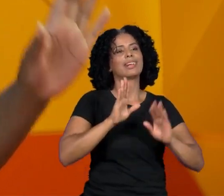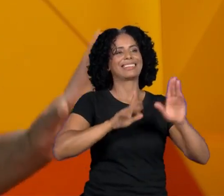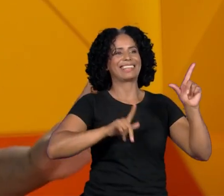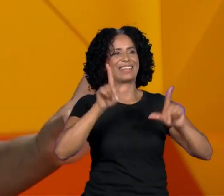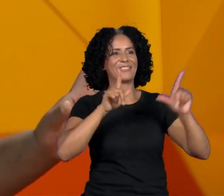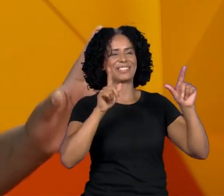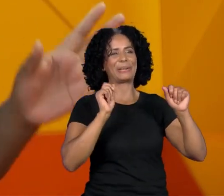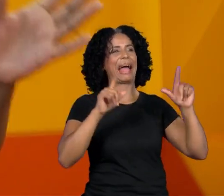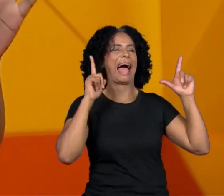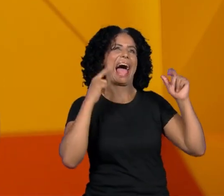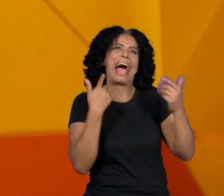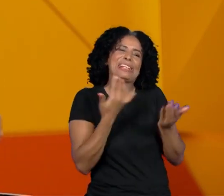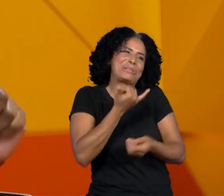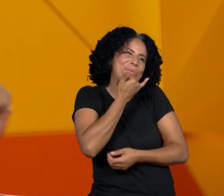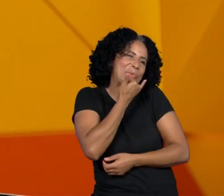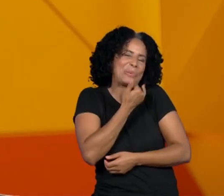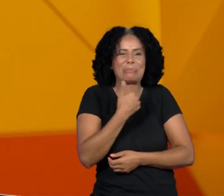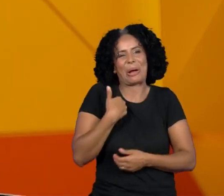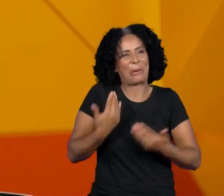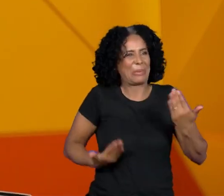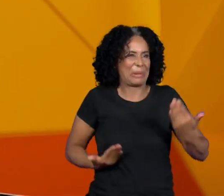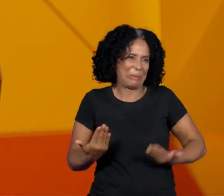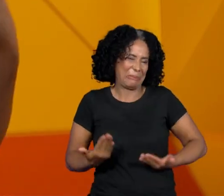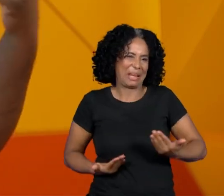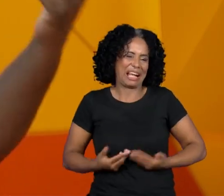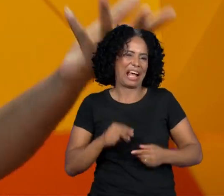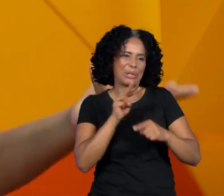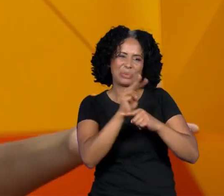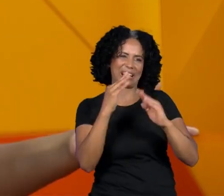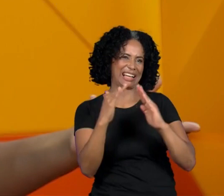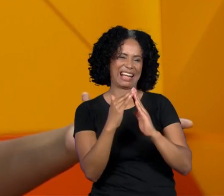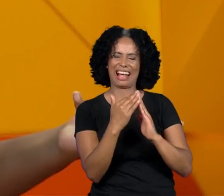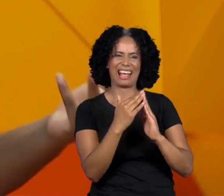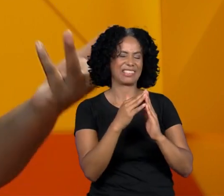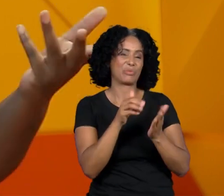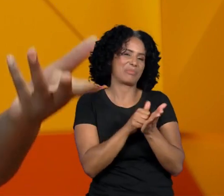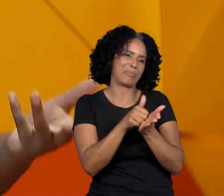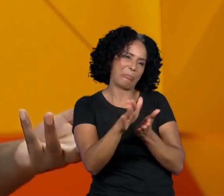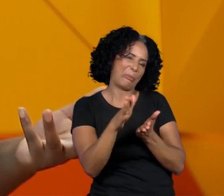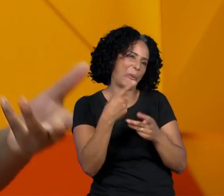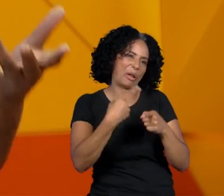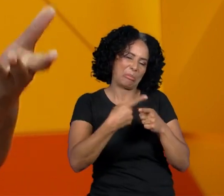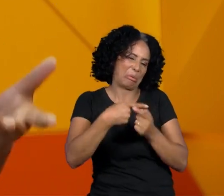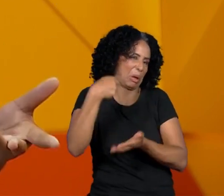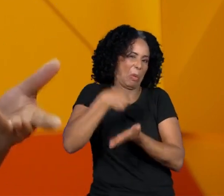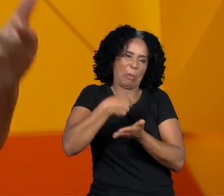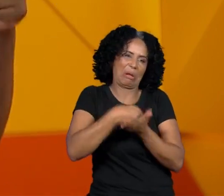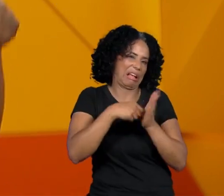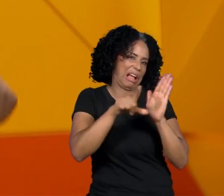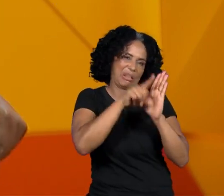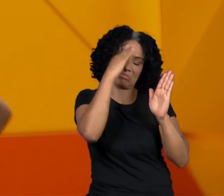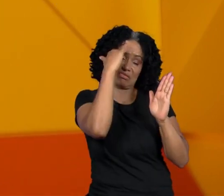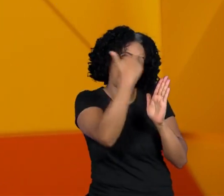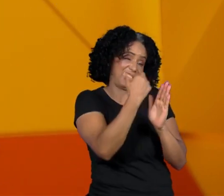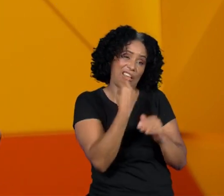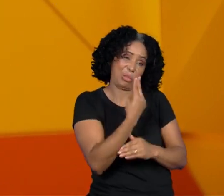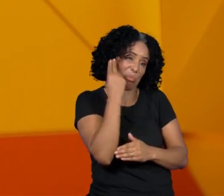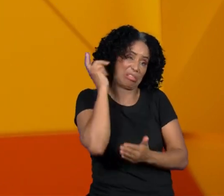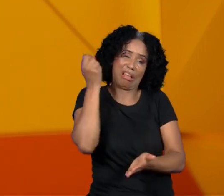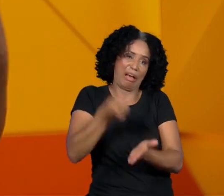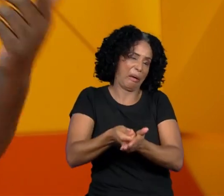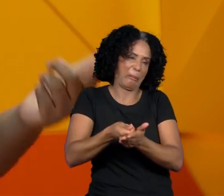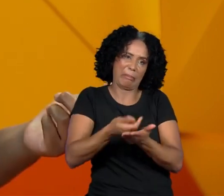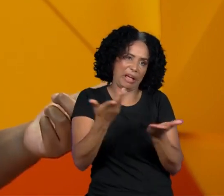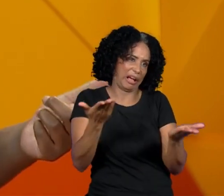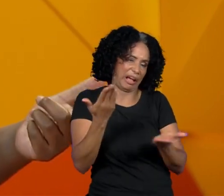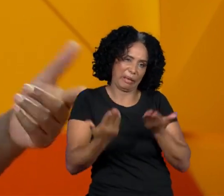que deixariam ali de ter empregadas domésticas porque agora estavam sendo obrigadas a cumprir leis que já deveriam ser